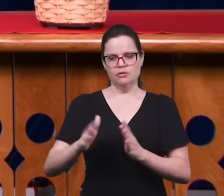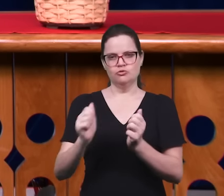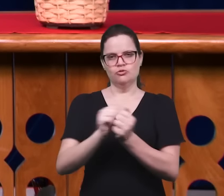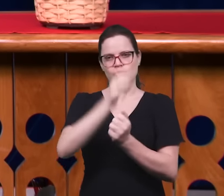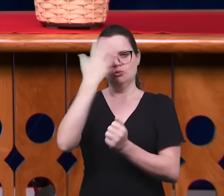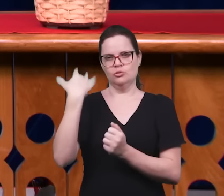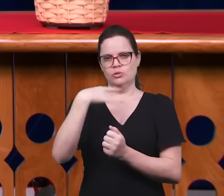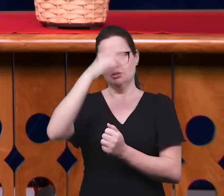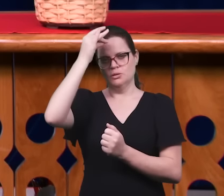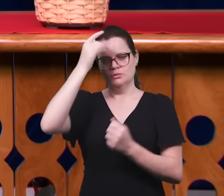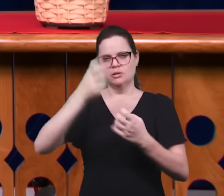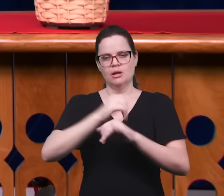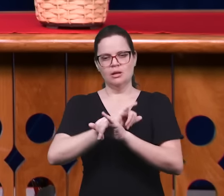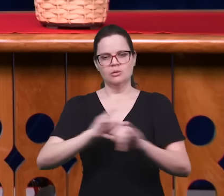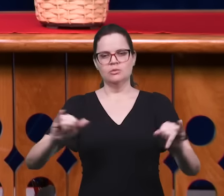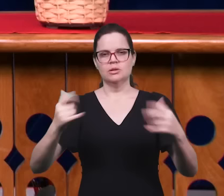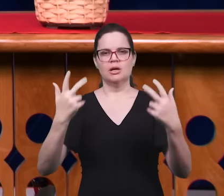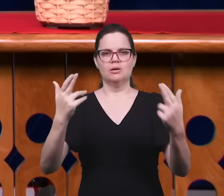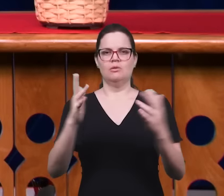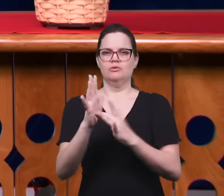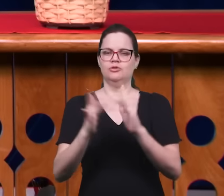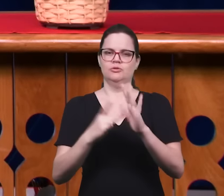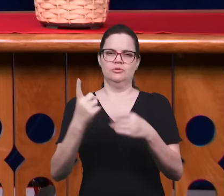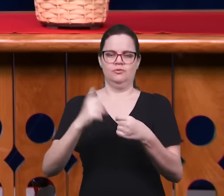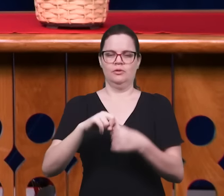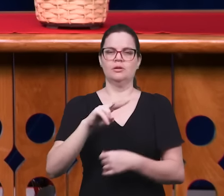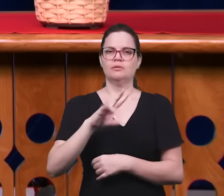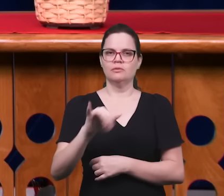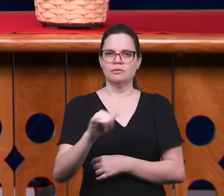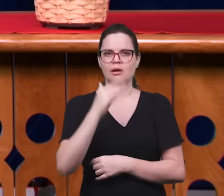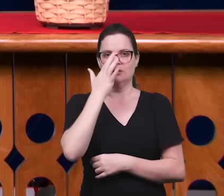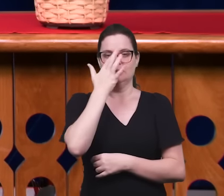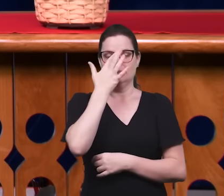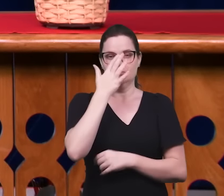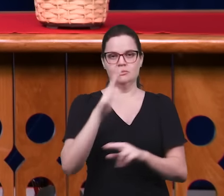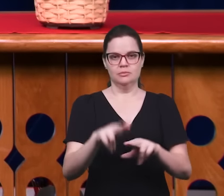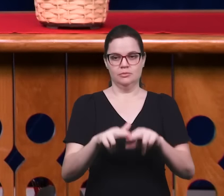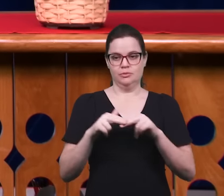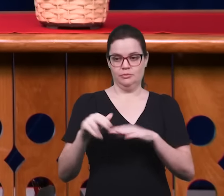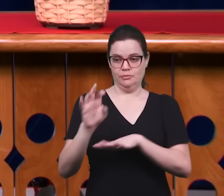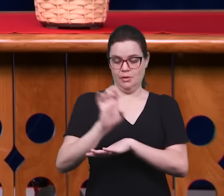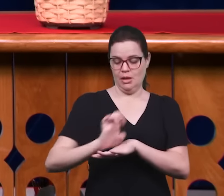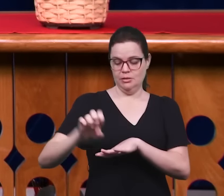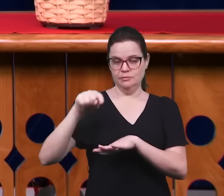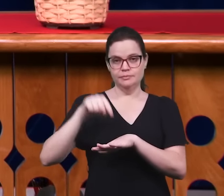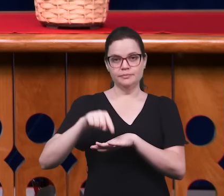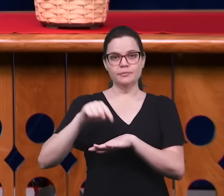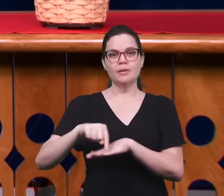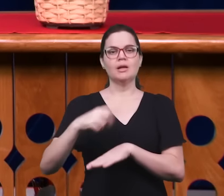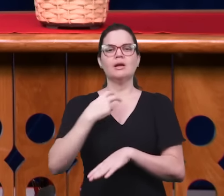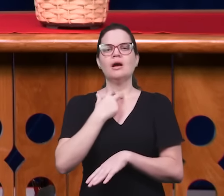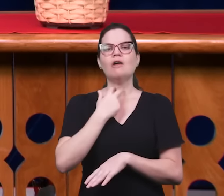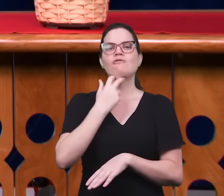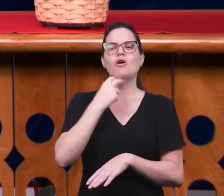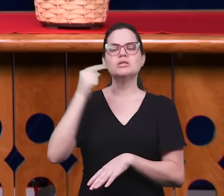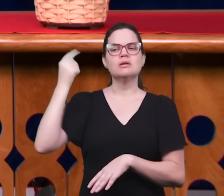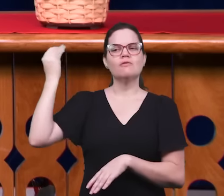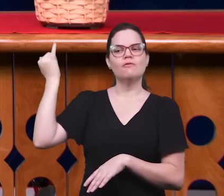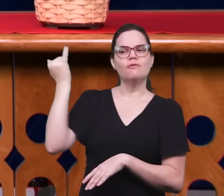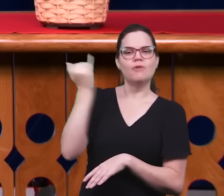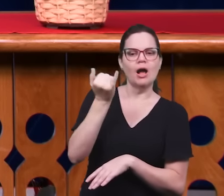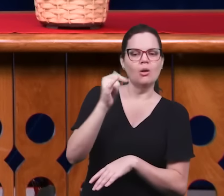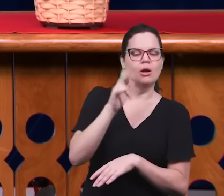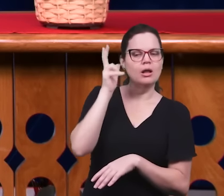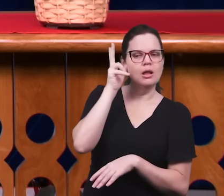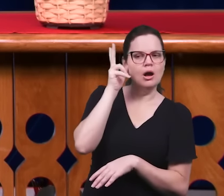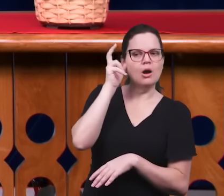mesma coisa, que o Senhor Jesus vem. Por isso mesmo, Elias, ao ouvir aquela voz, o seu fim não